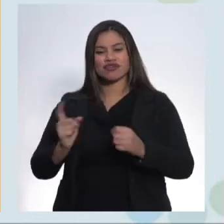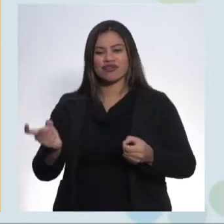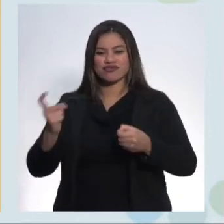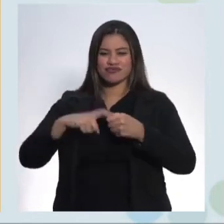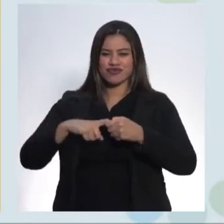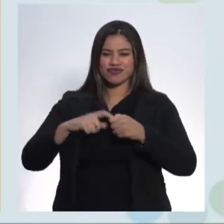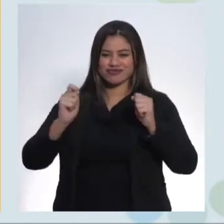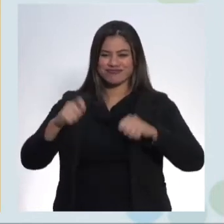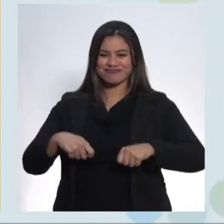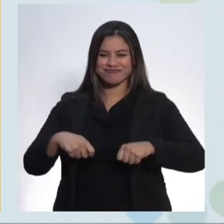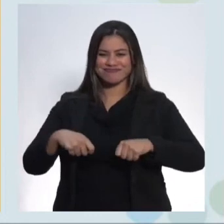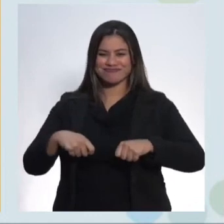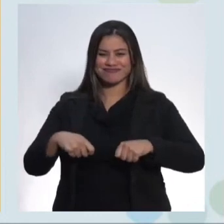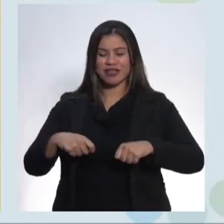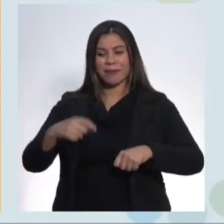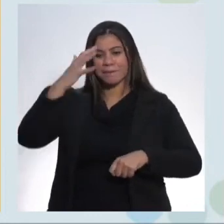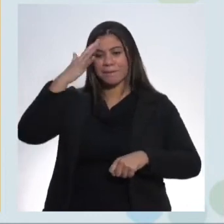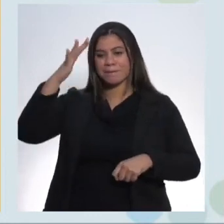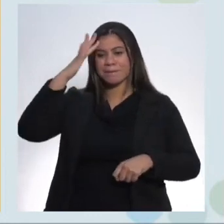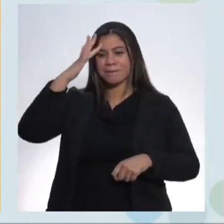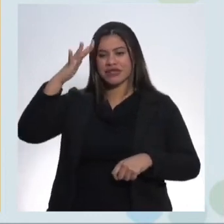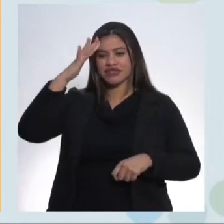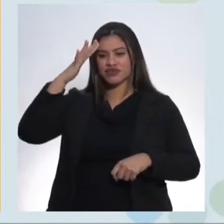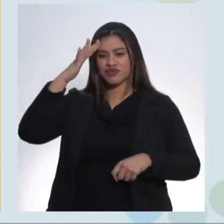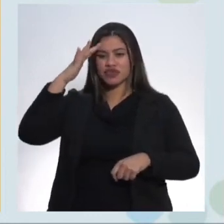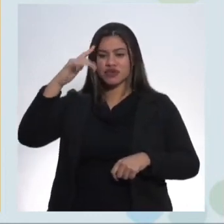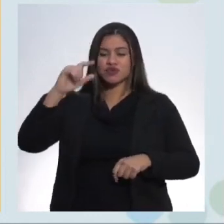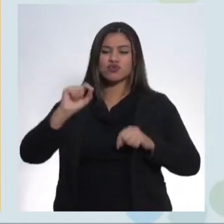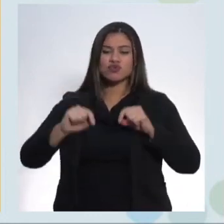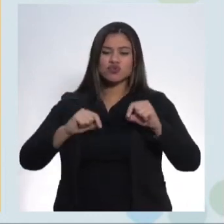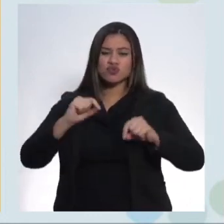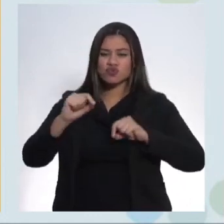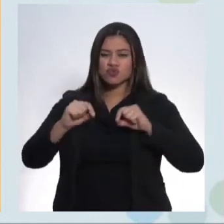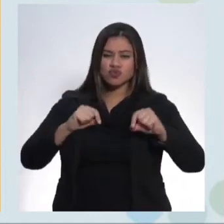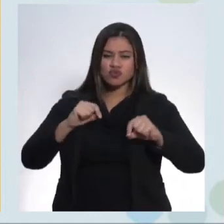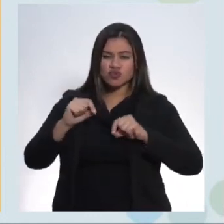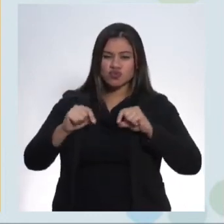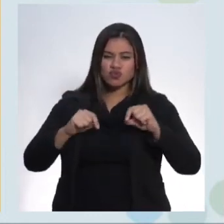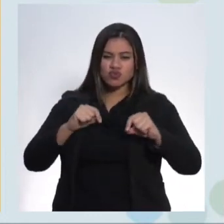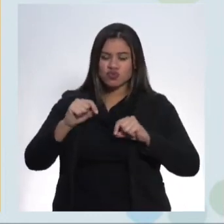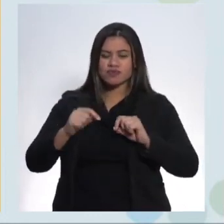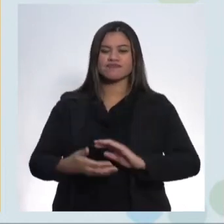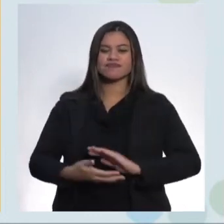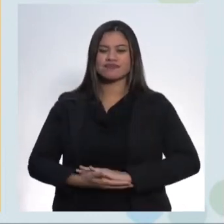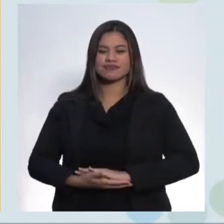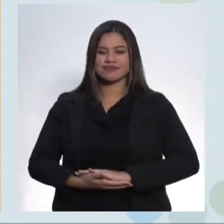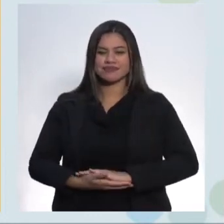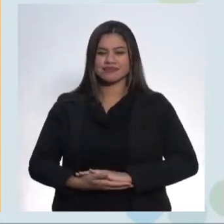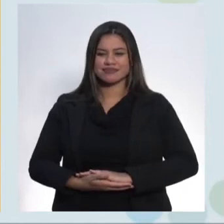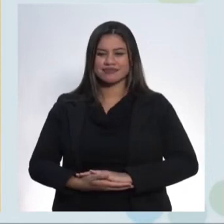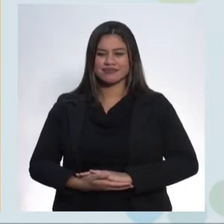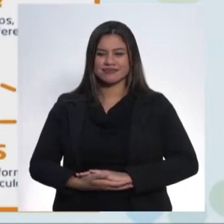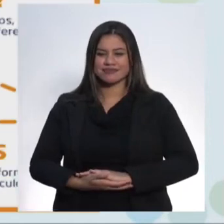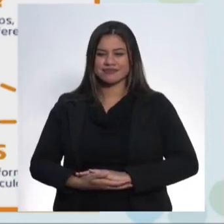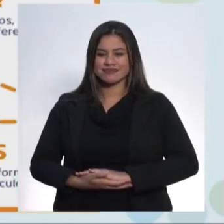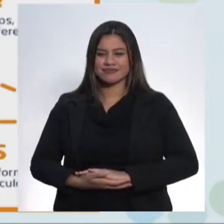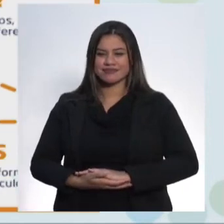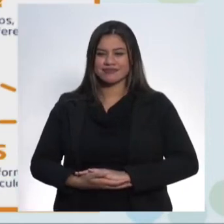já retoma pensando aqui quais são essas questões, tá certo?